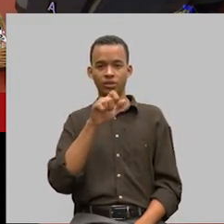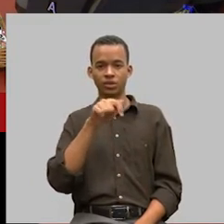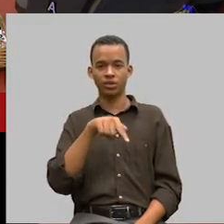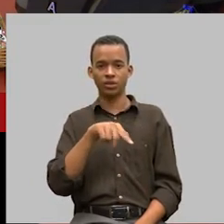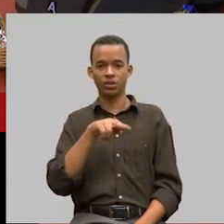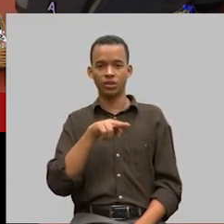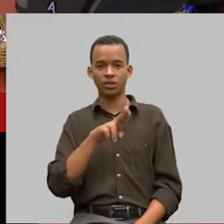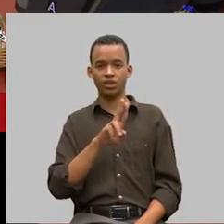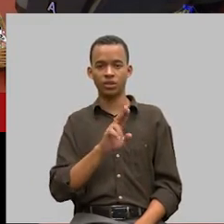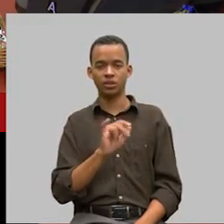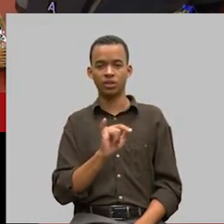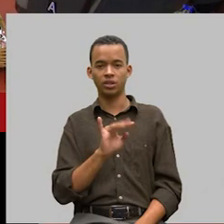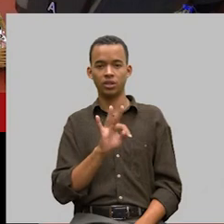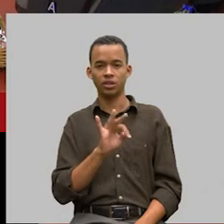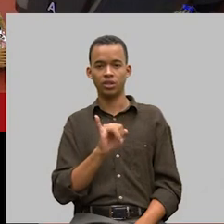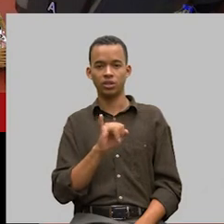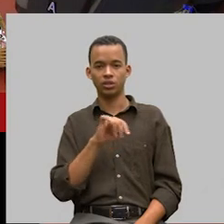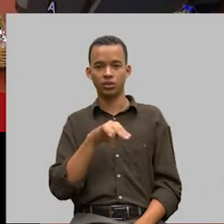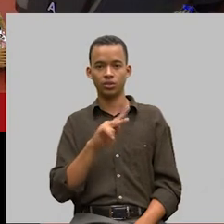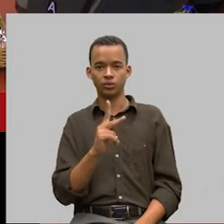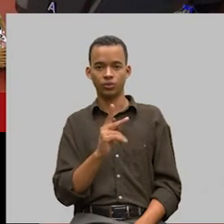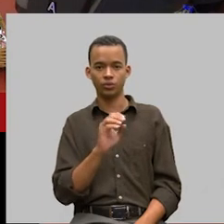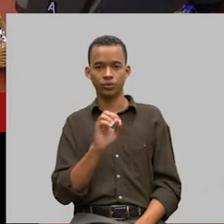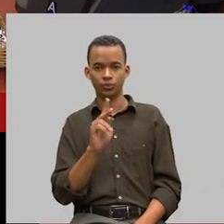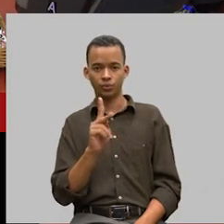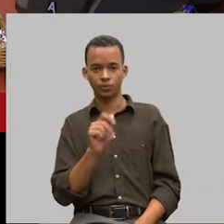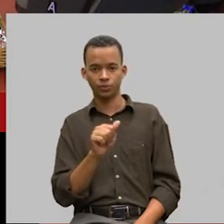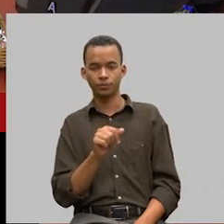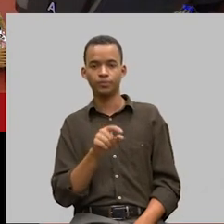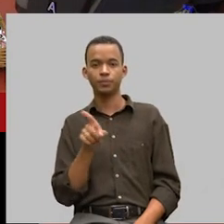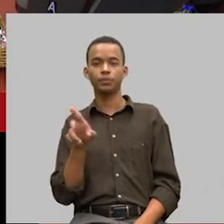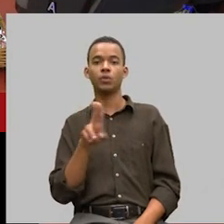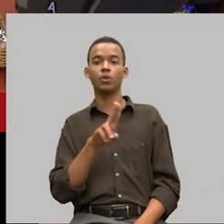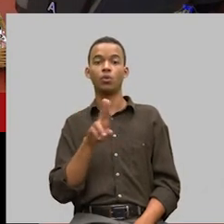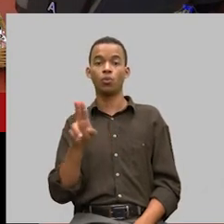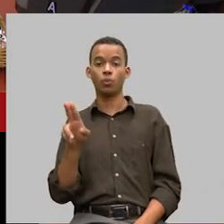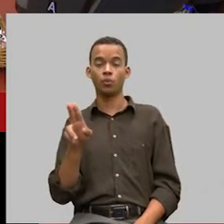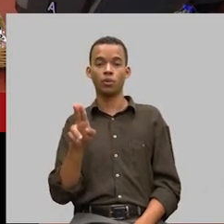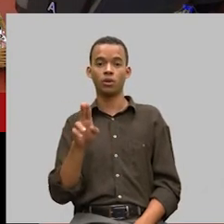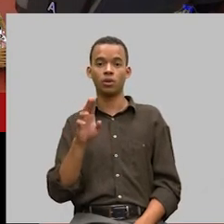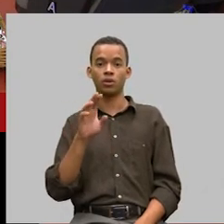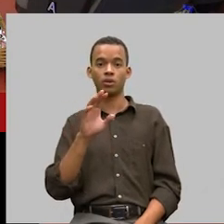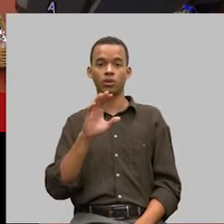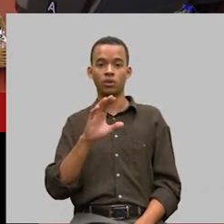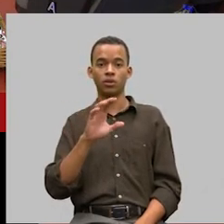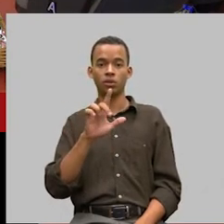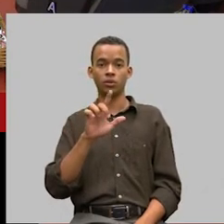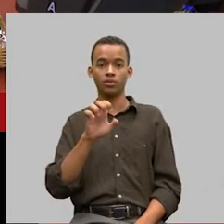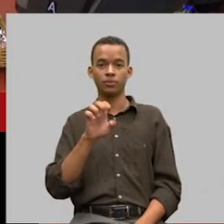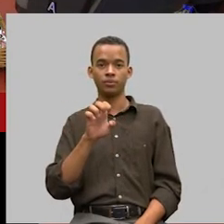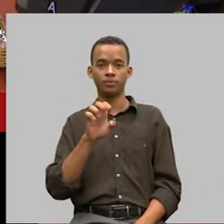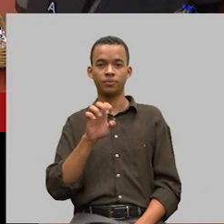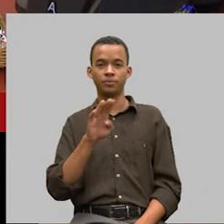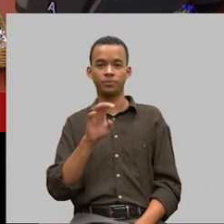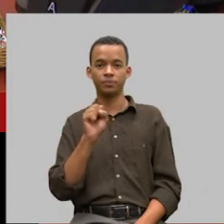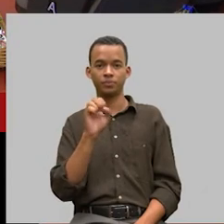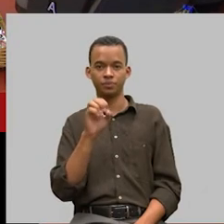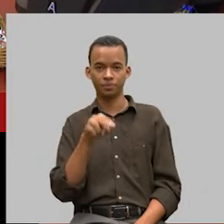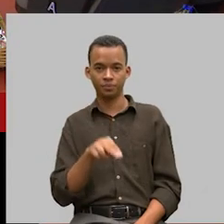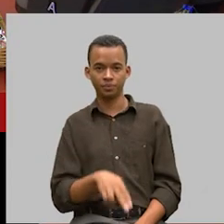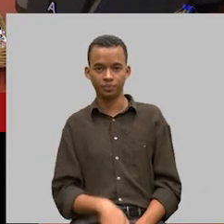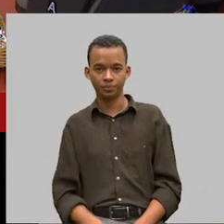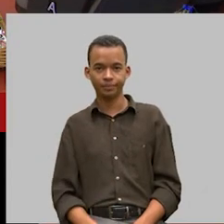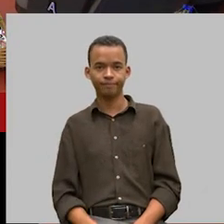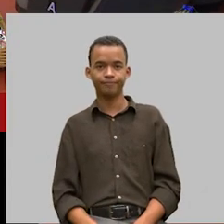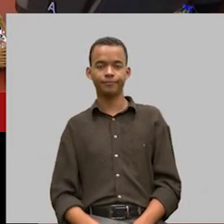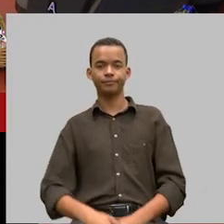todas e a todos Bom primeiramente primeiramente agradecer pela oportunidade de est aqui